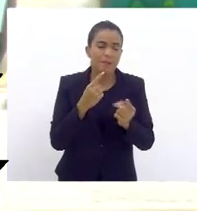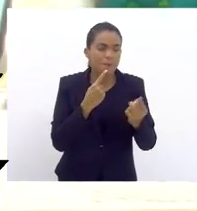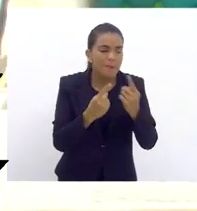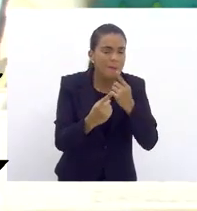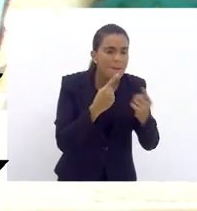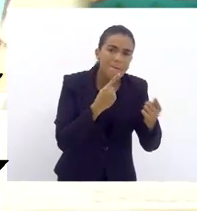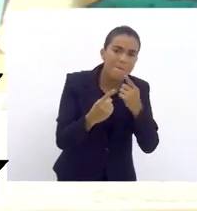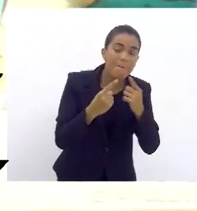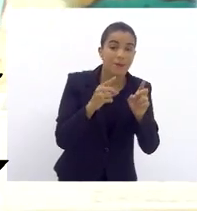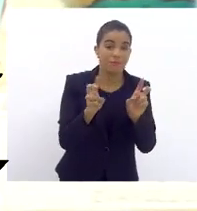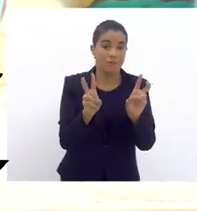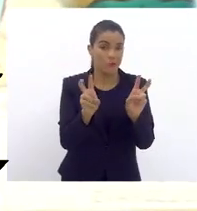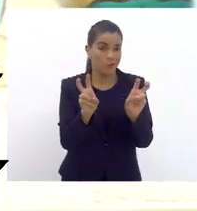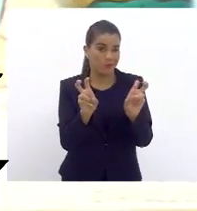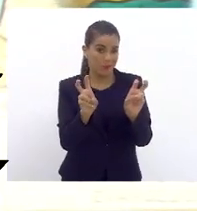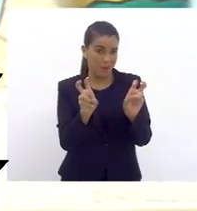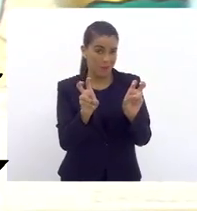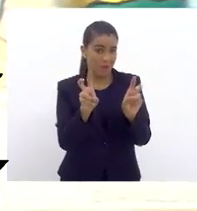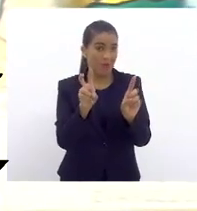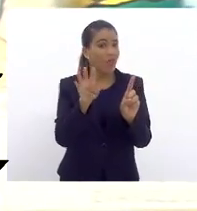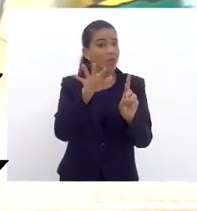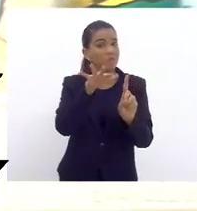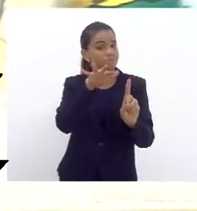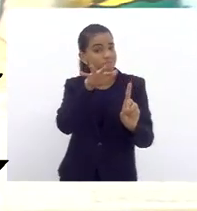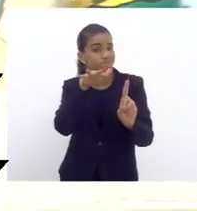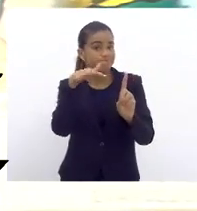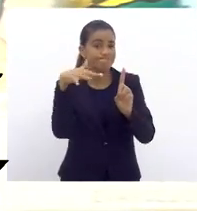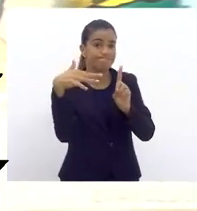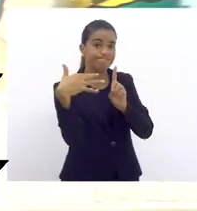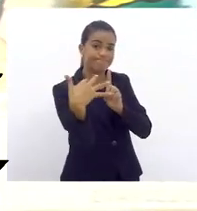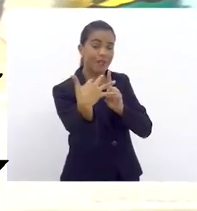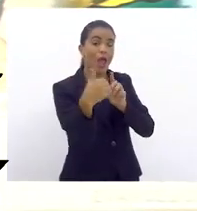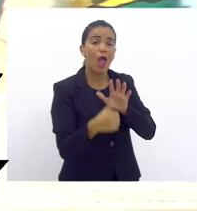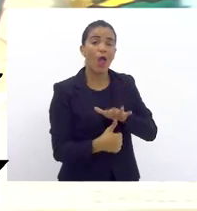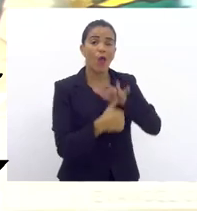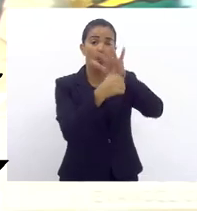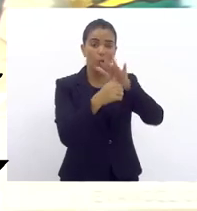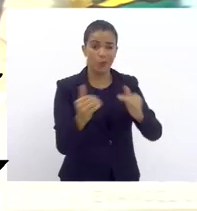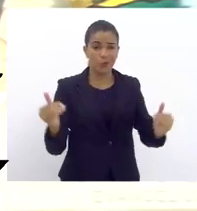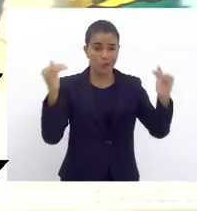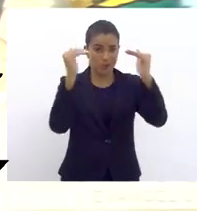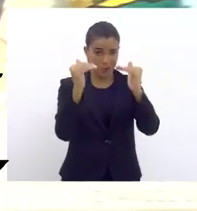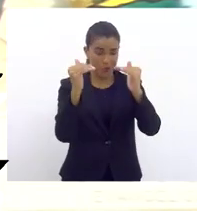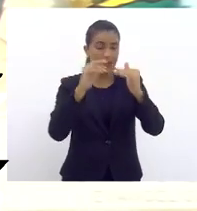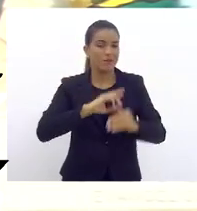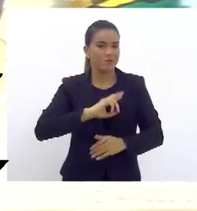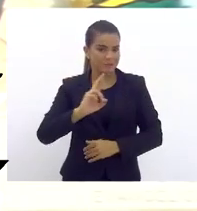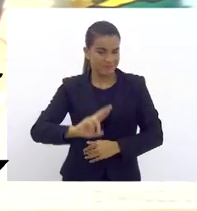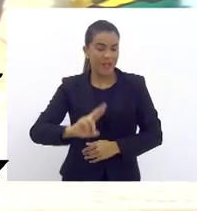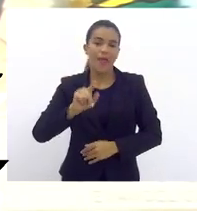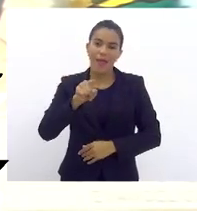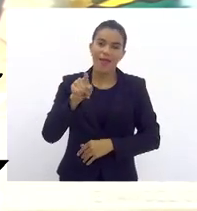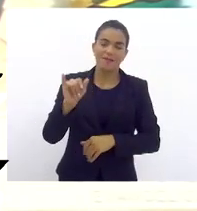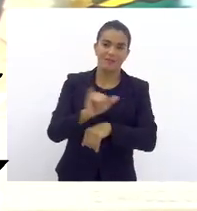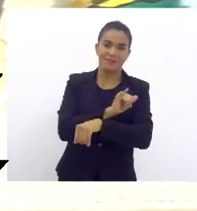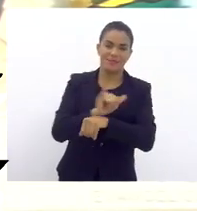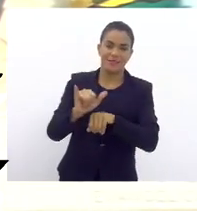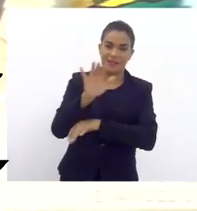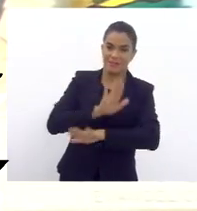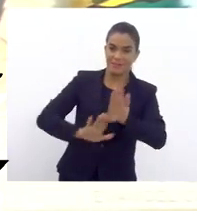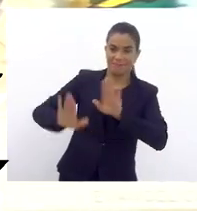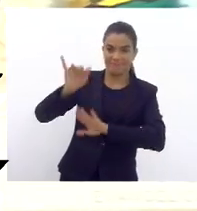diálogo e esse tema aos olhos das autoridades religiosas Essa é a grande forma de prevenção quando